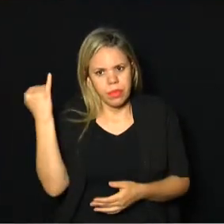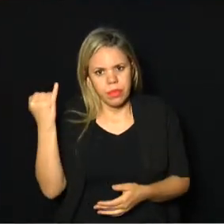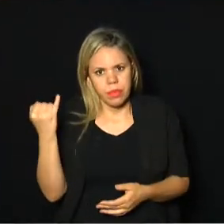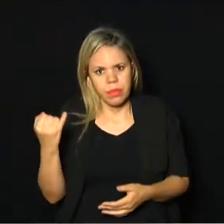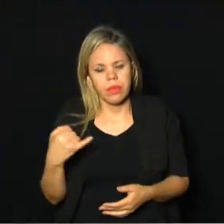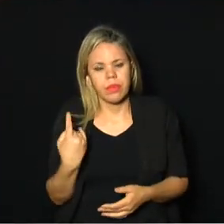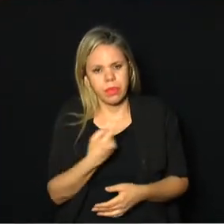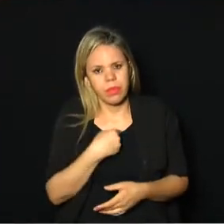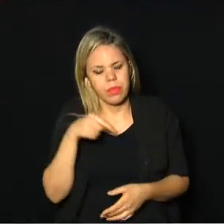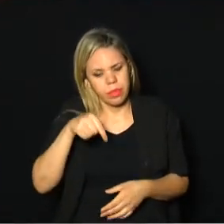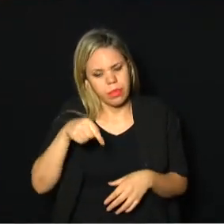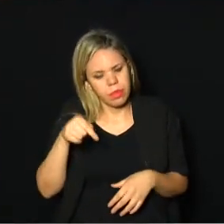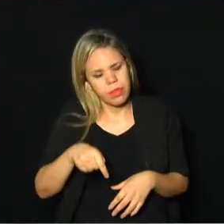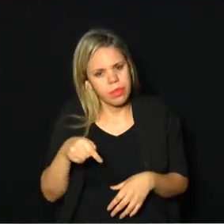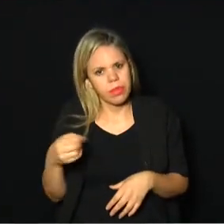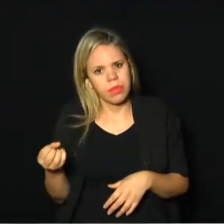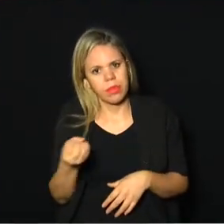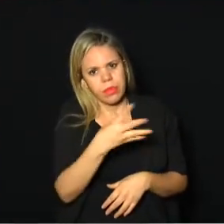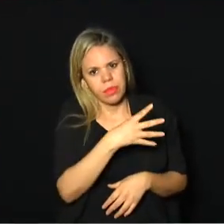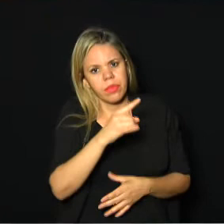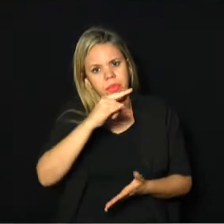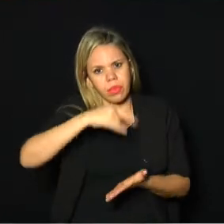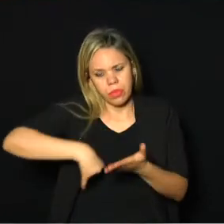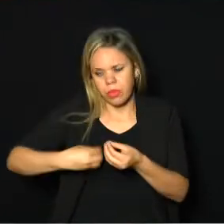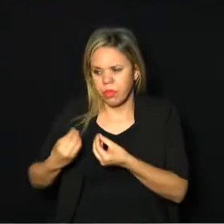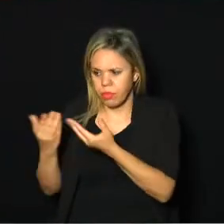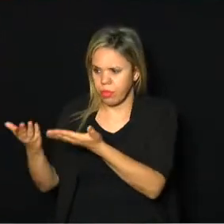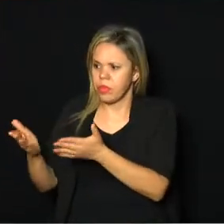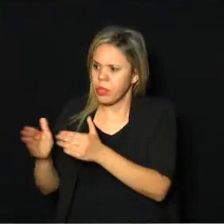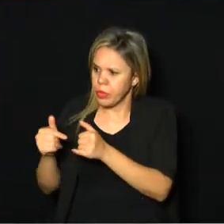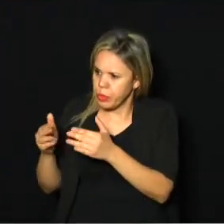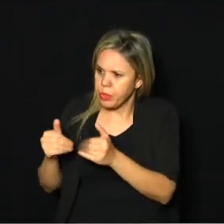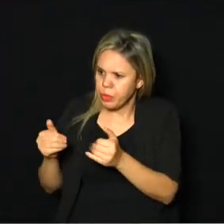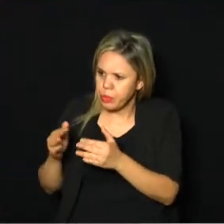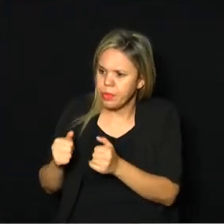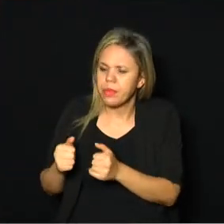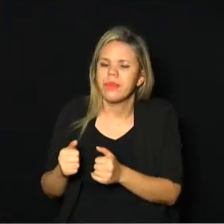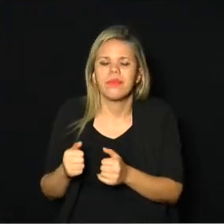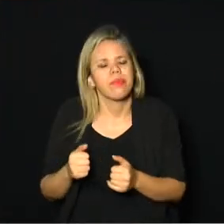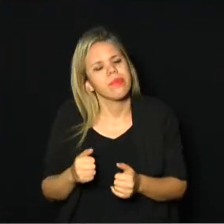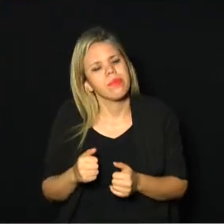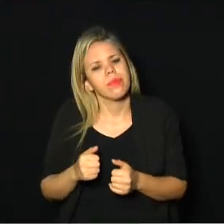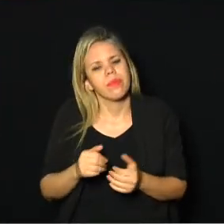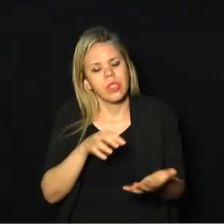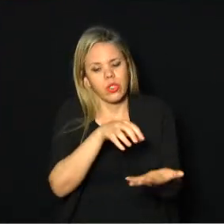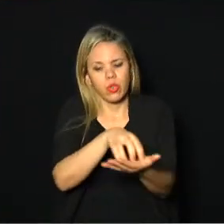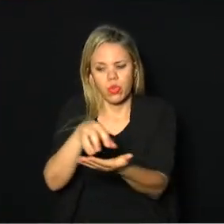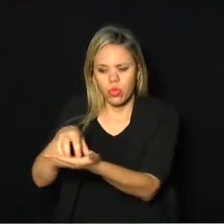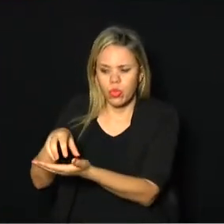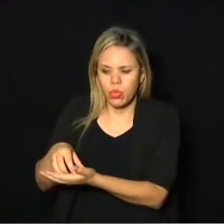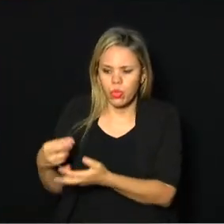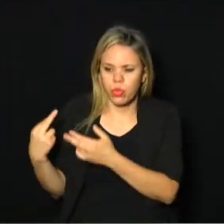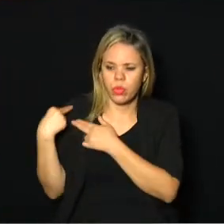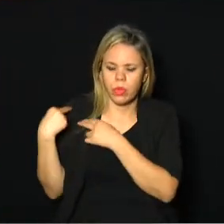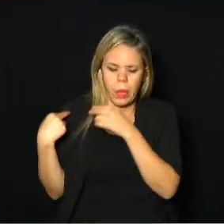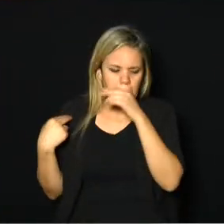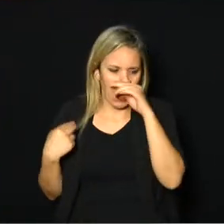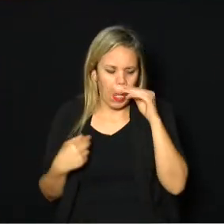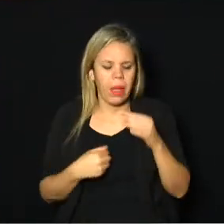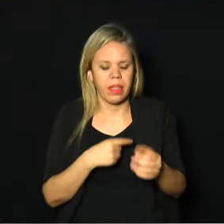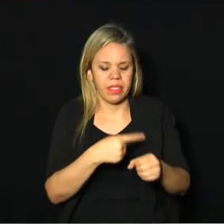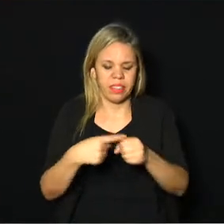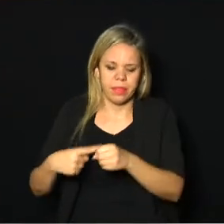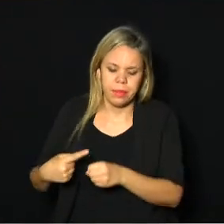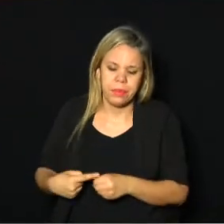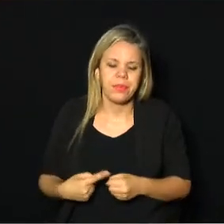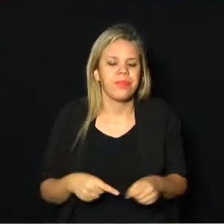encaminhe daqui, né, uma nova ofício, uma nova notificação para esses órgãos, para os órgãos municipais,